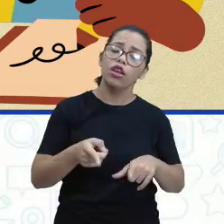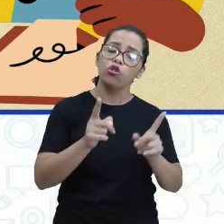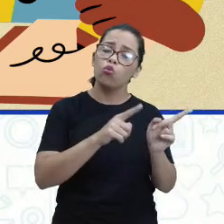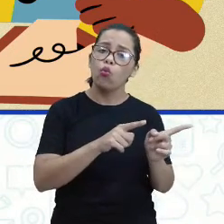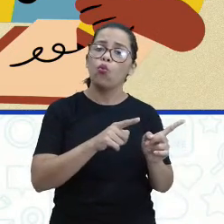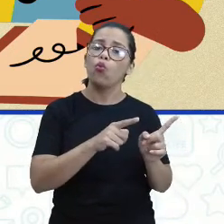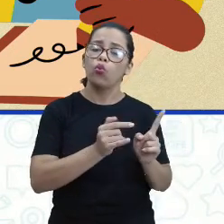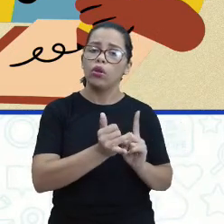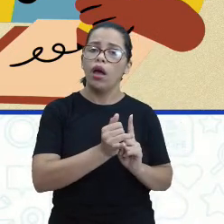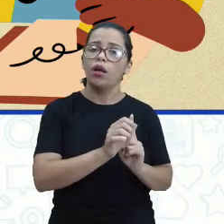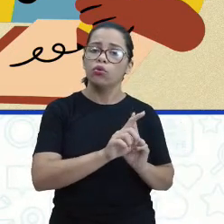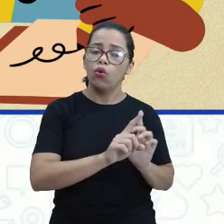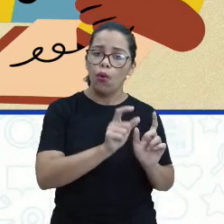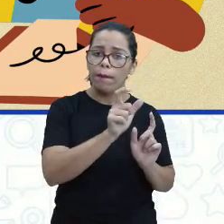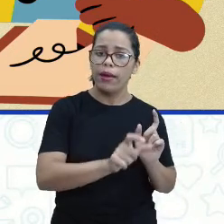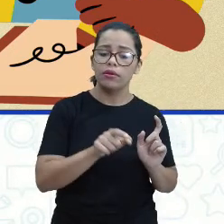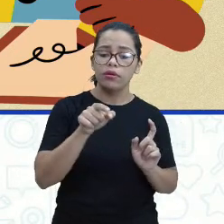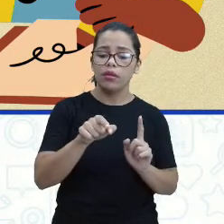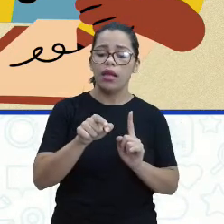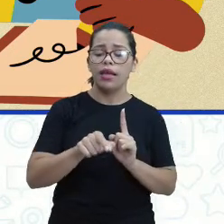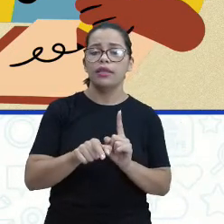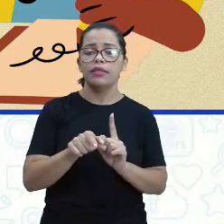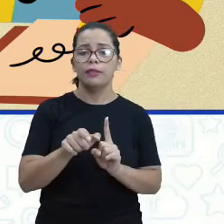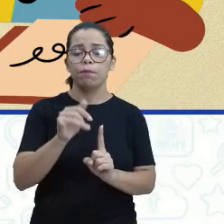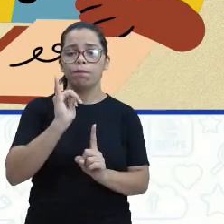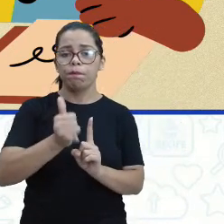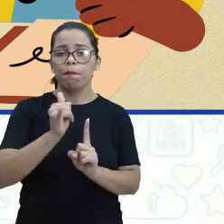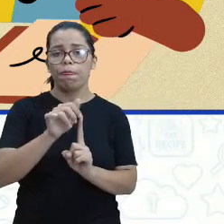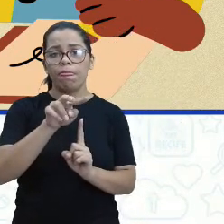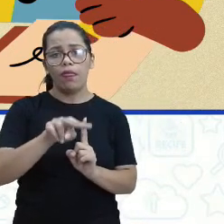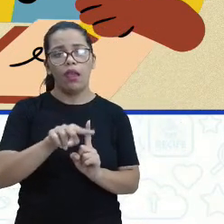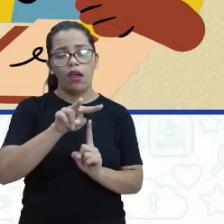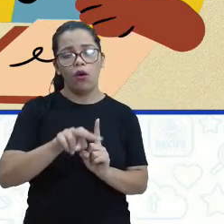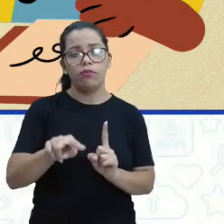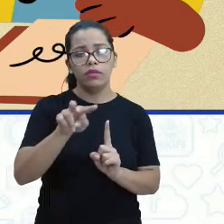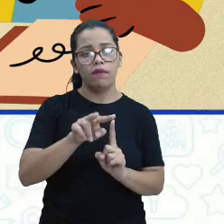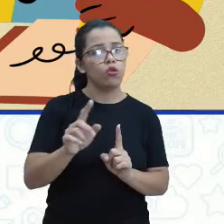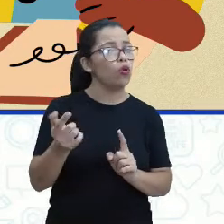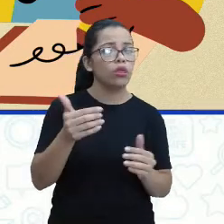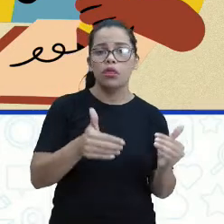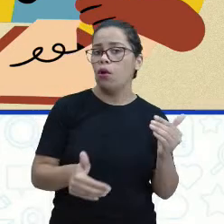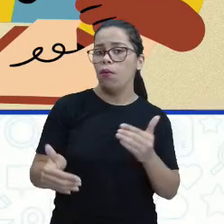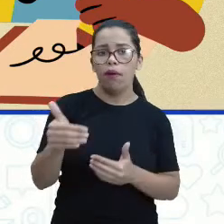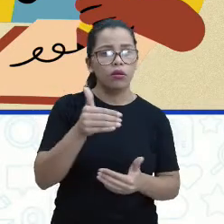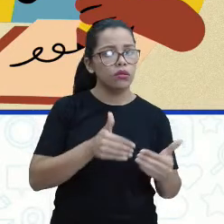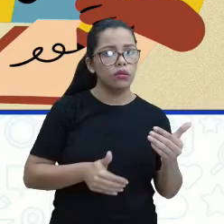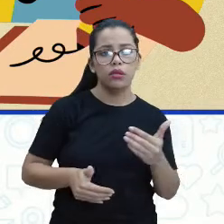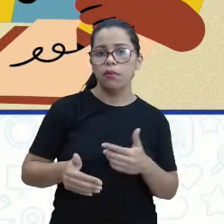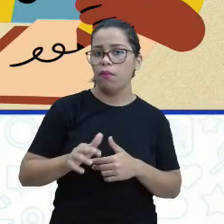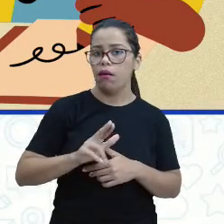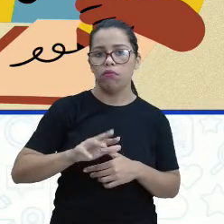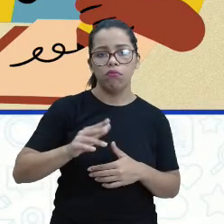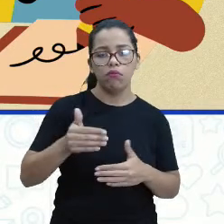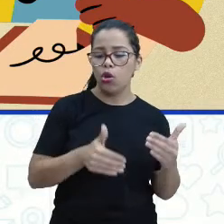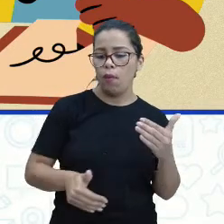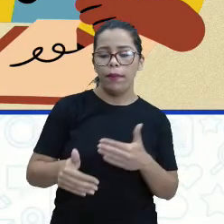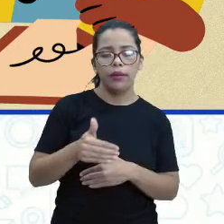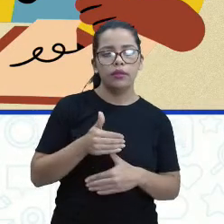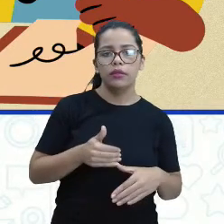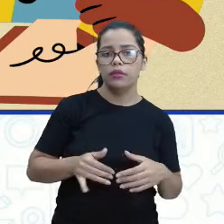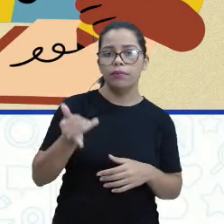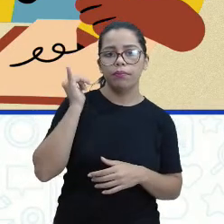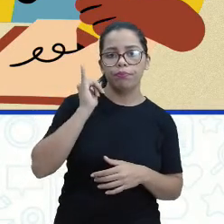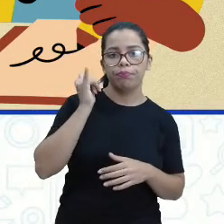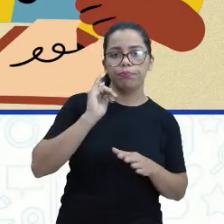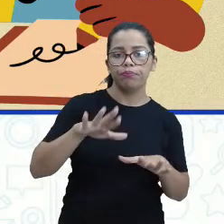narrador personagem, o narrador observador não participa da história. Esse tipo de narração é feita na terceira pessoa,